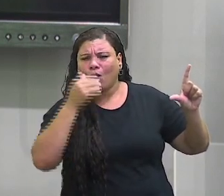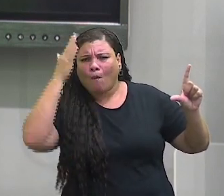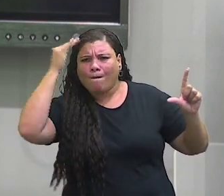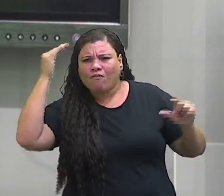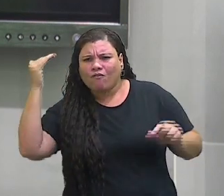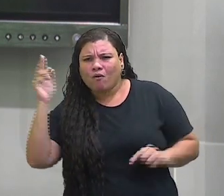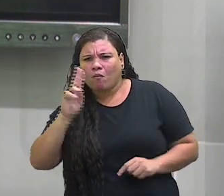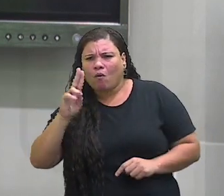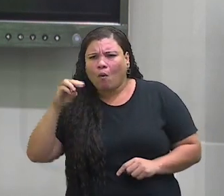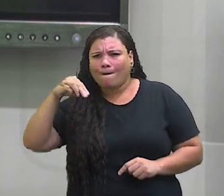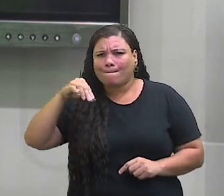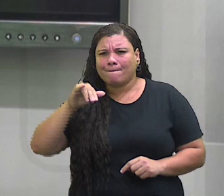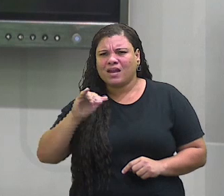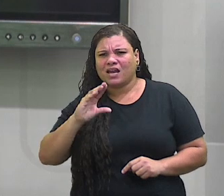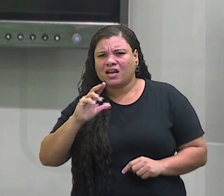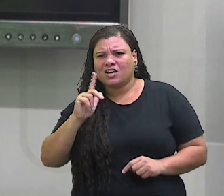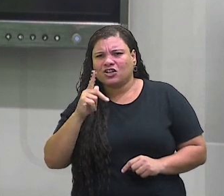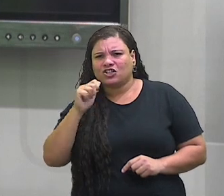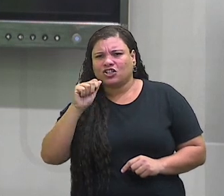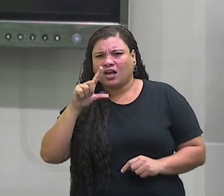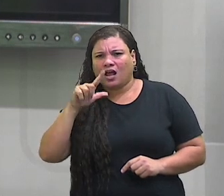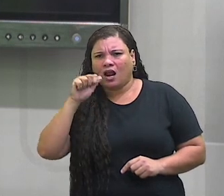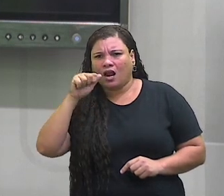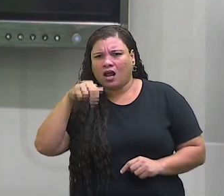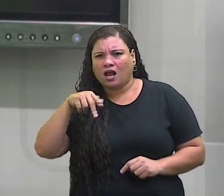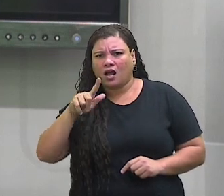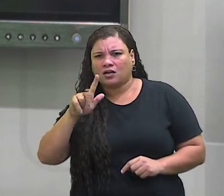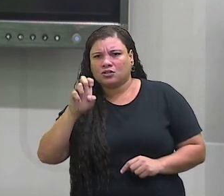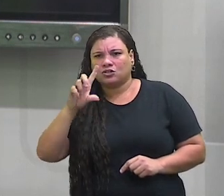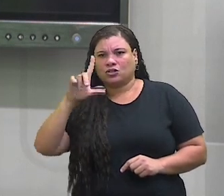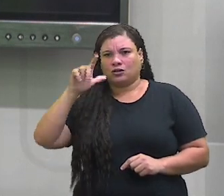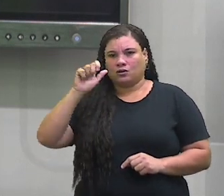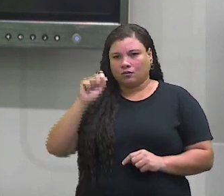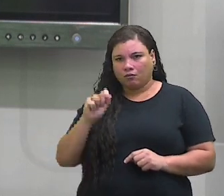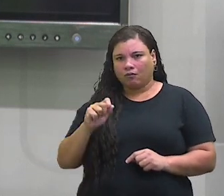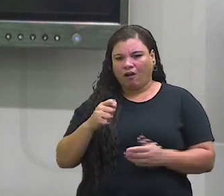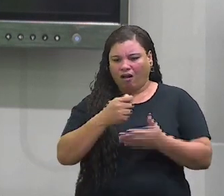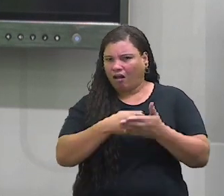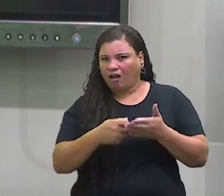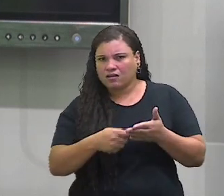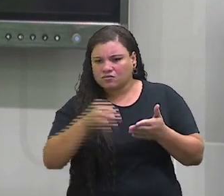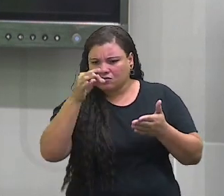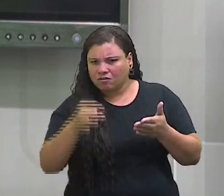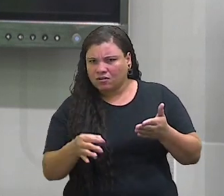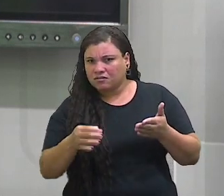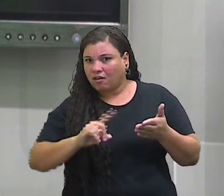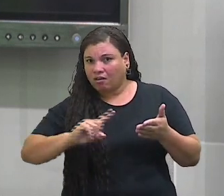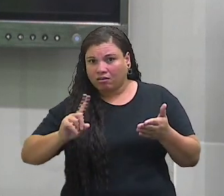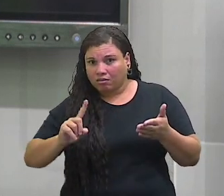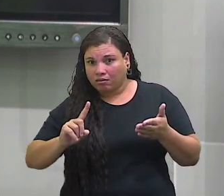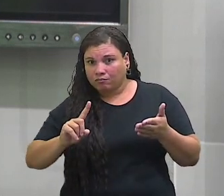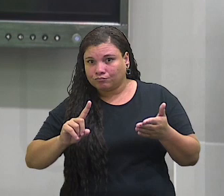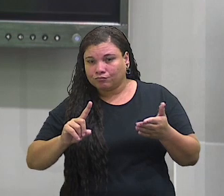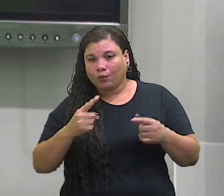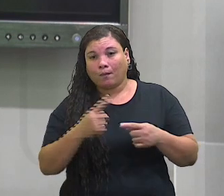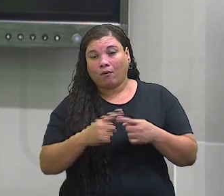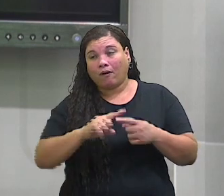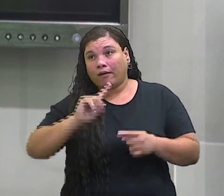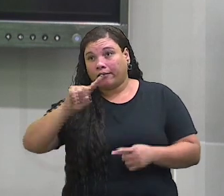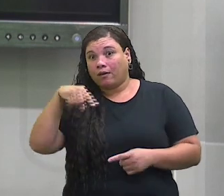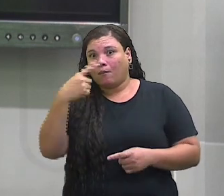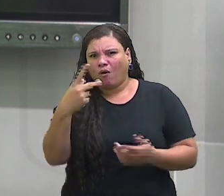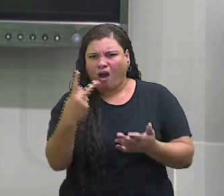Pedro, no Vaticano, e foi produzida entre 1498 e 1499. O artista